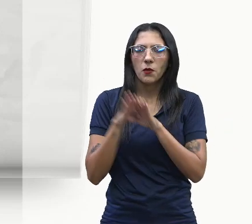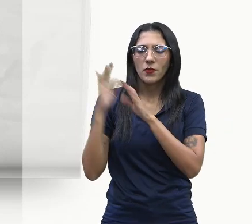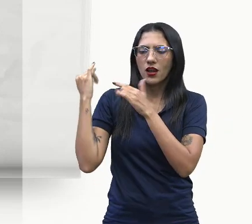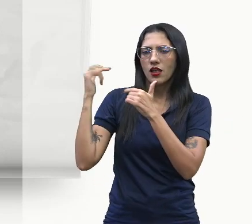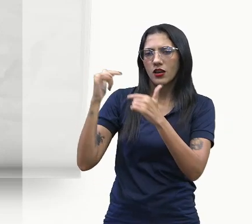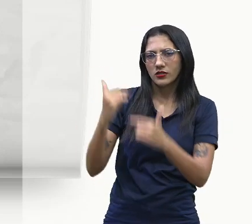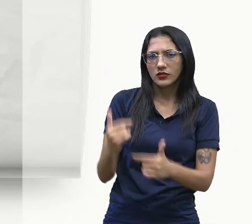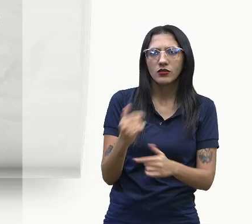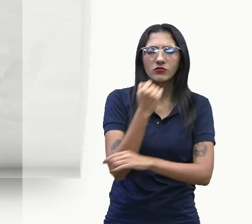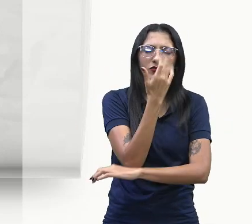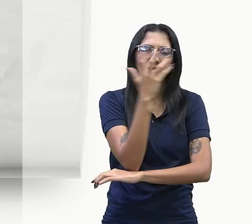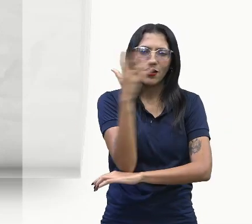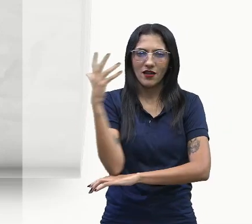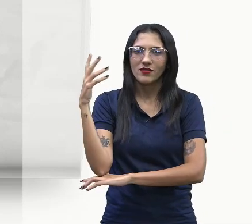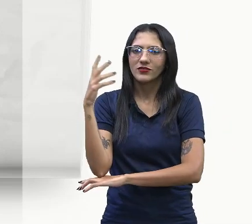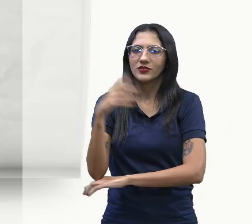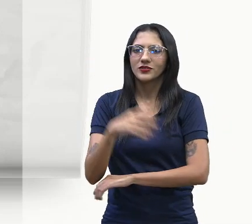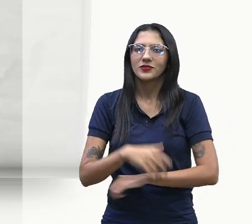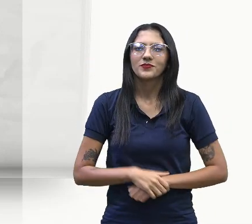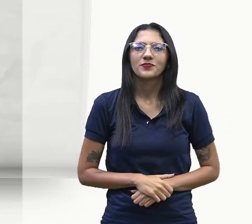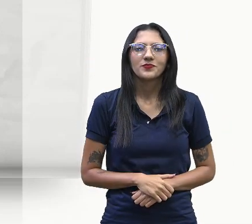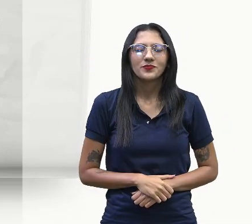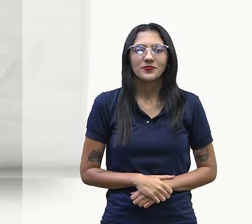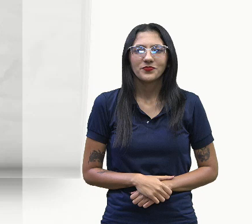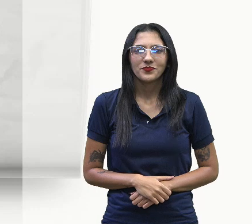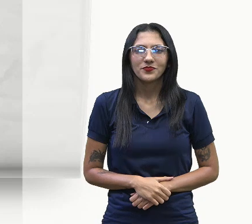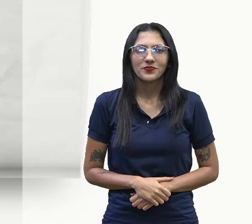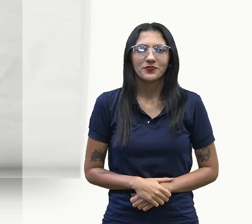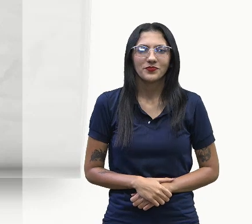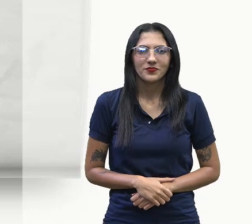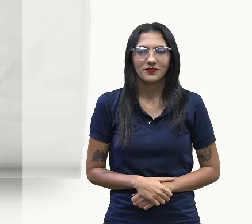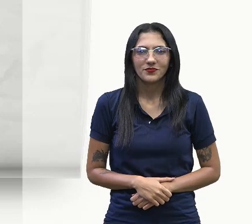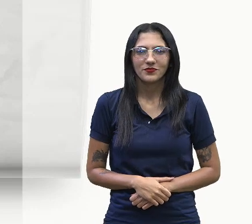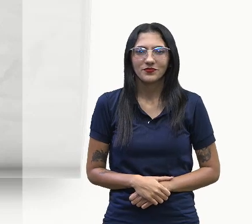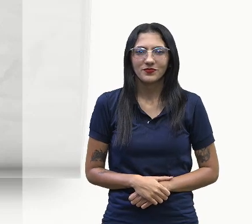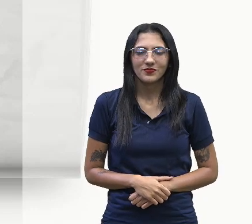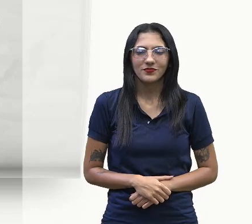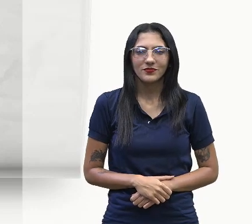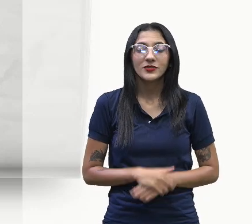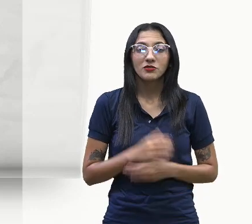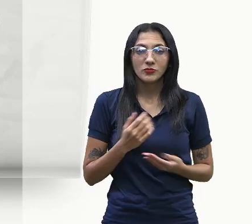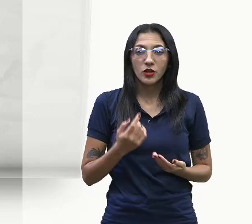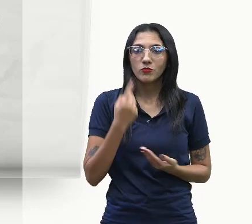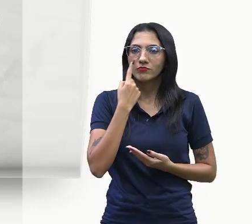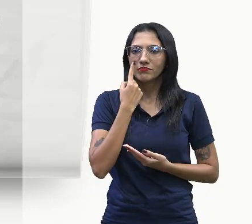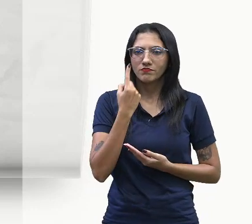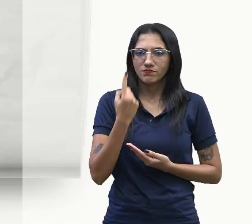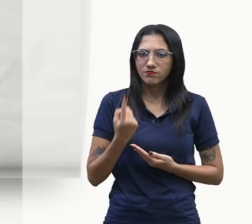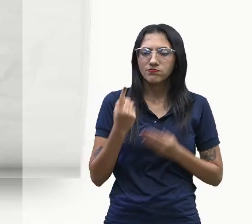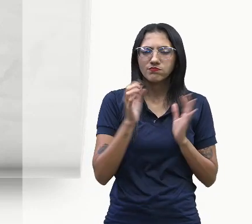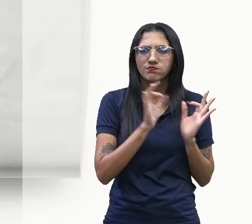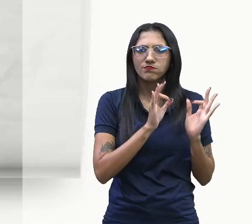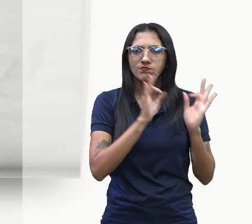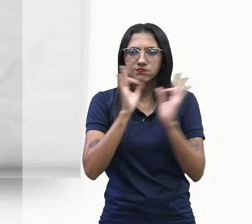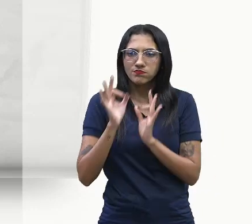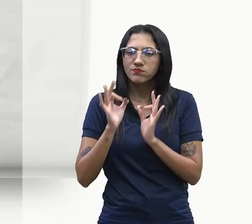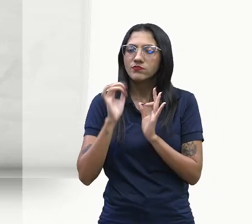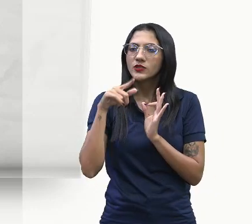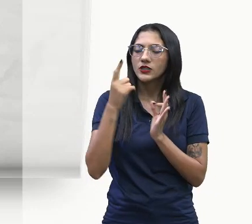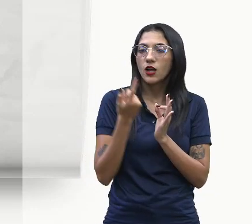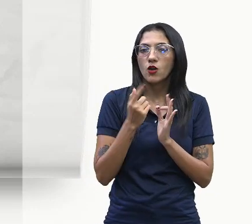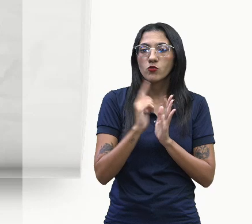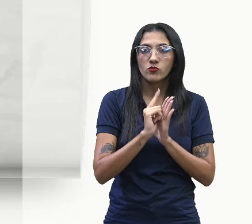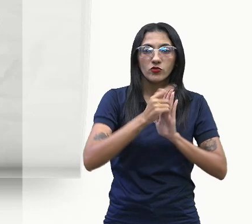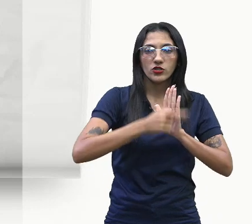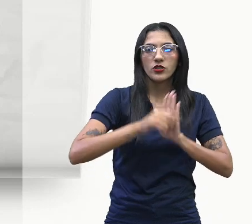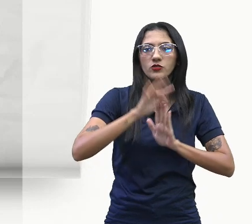da floresta. Então, turmas, aqui nós observamos um gênero